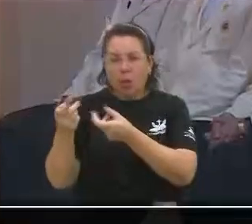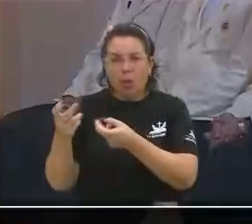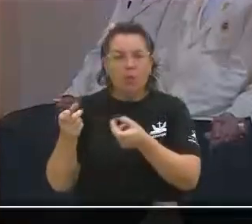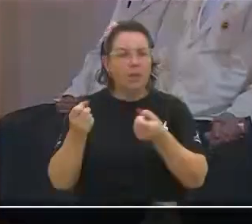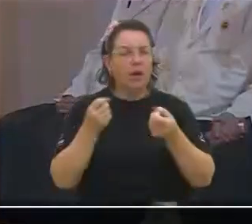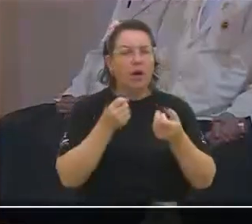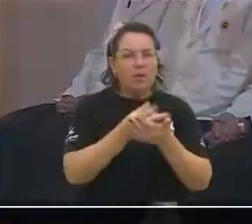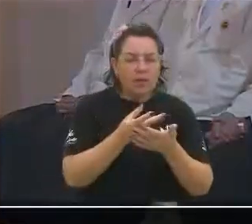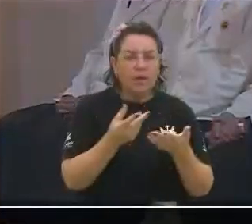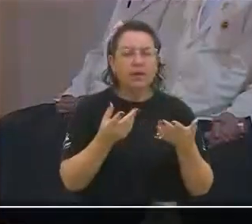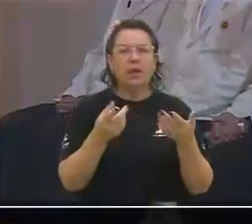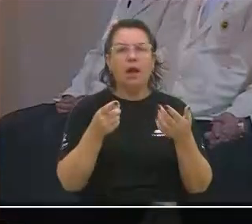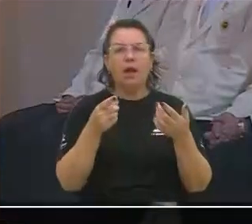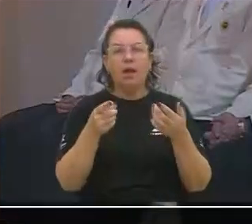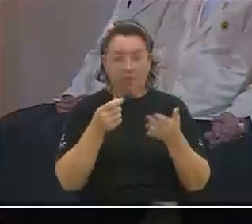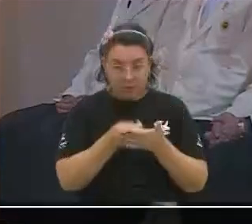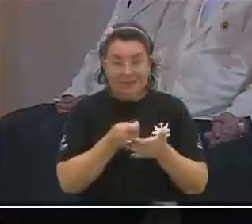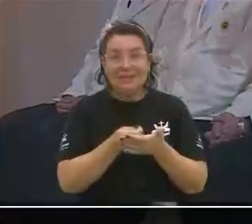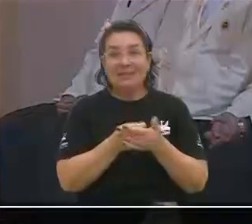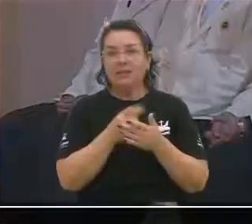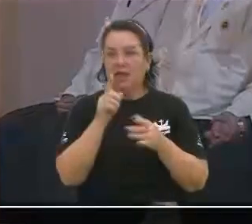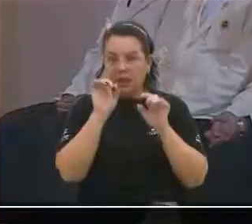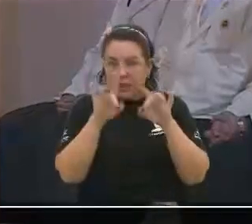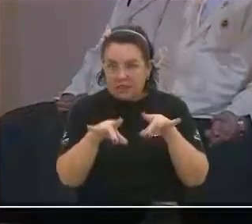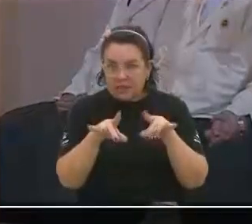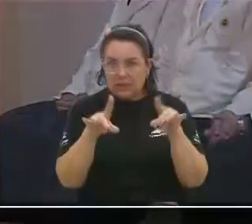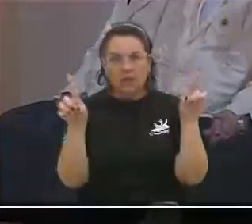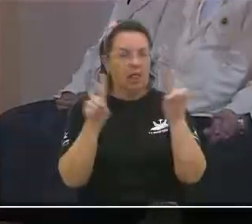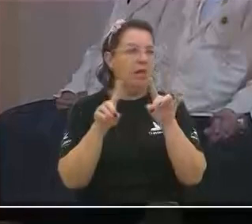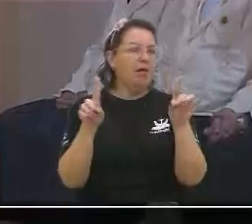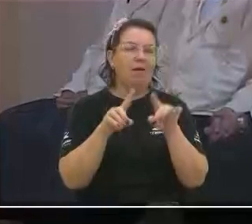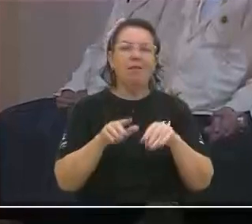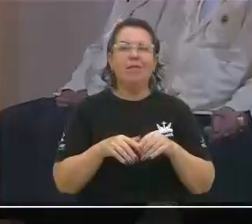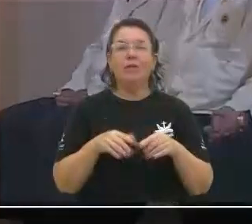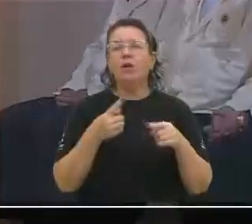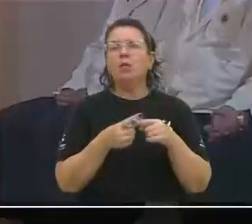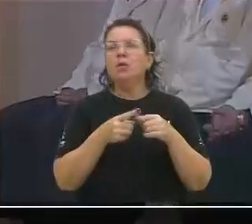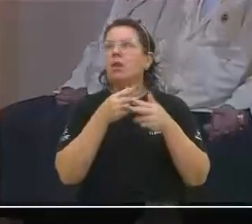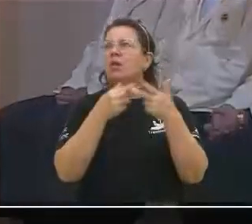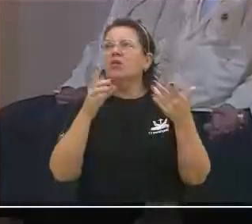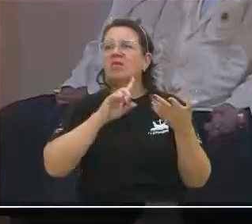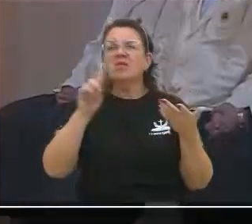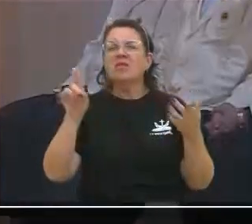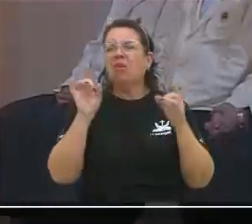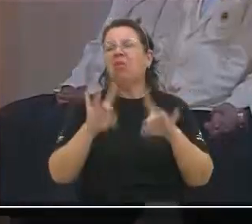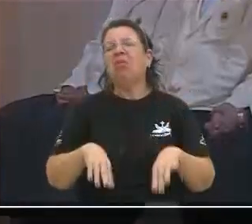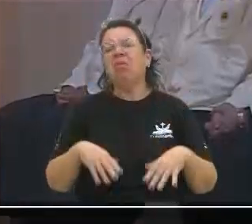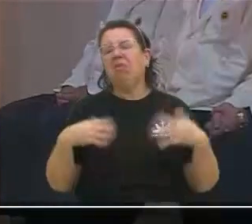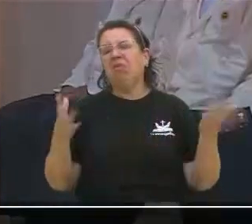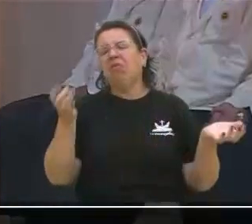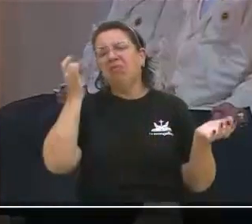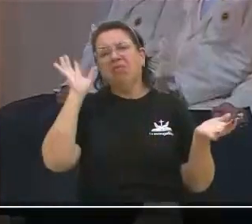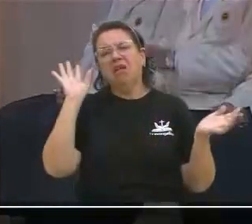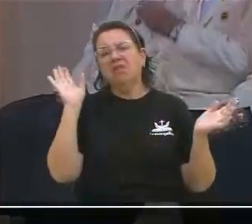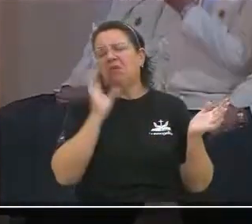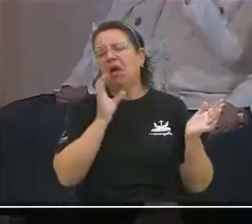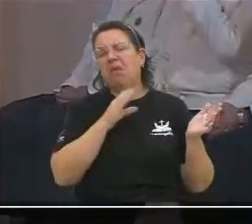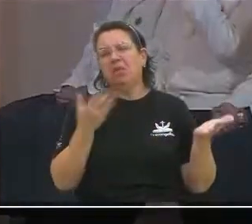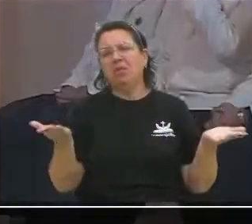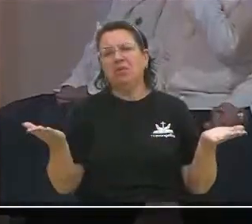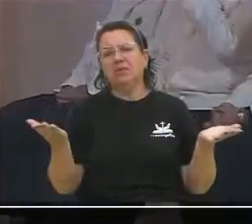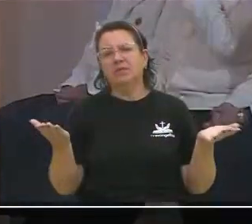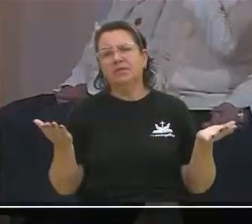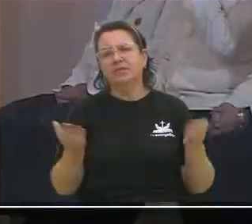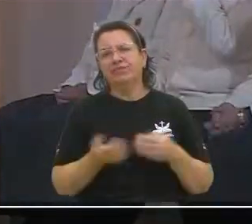que vai dar lucro você não desiste Porque nas coisas de Deus desistimos tão fáceis